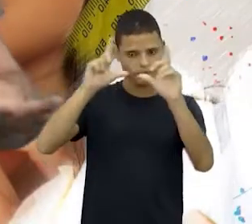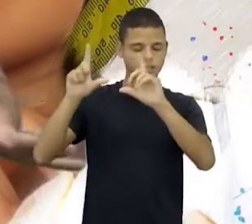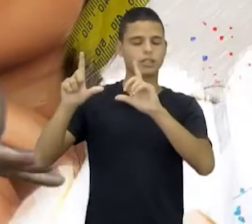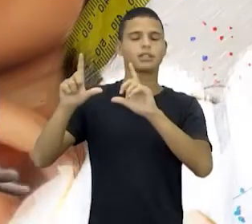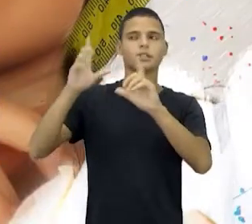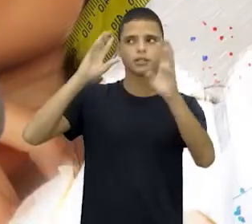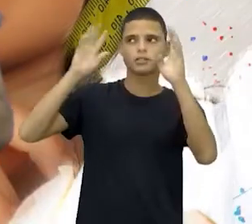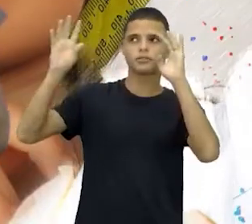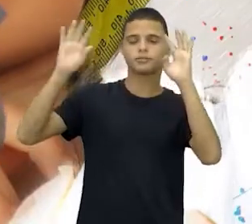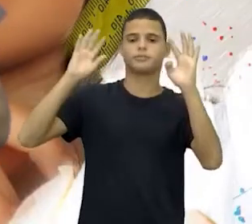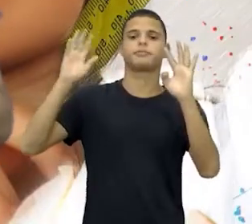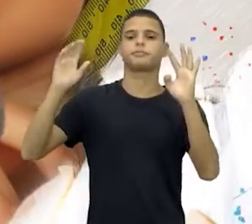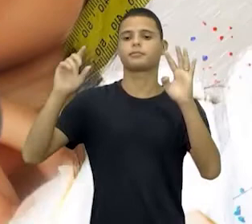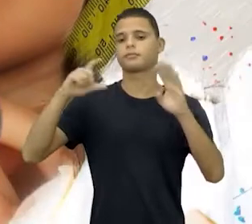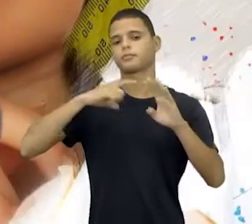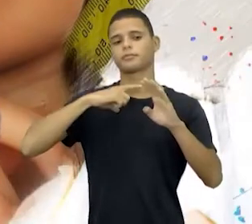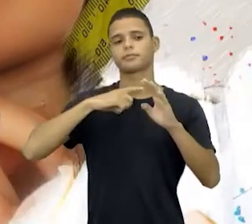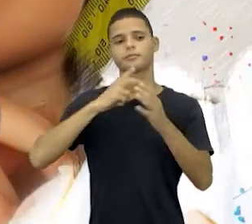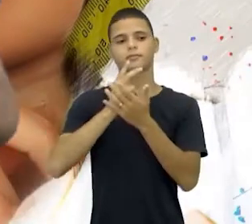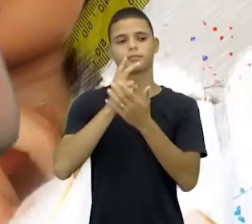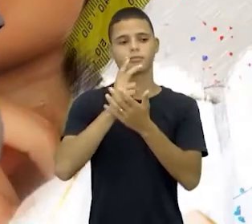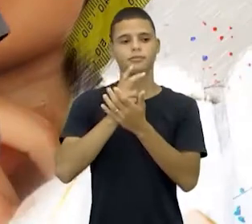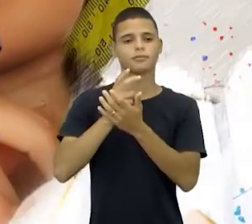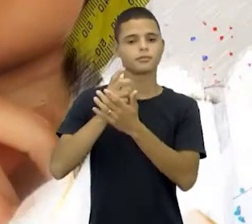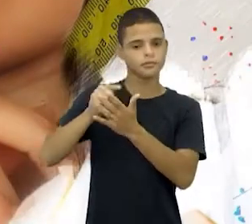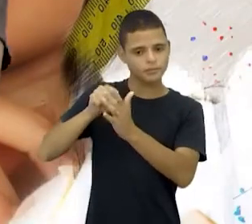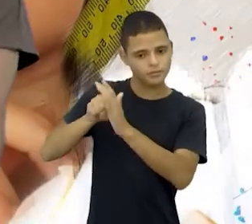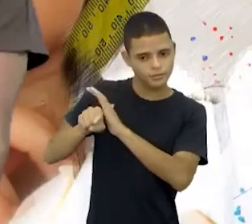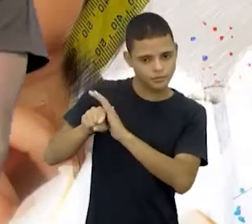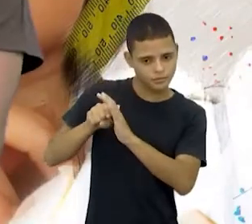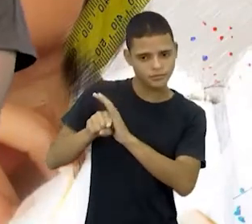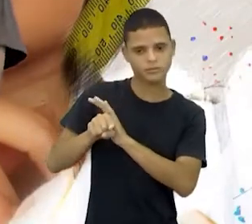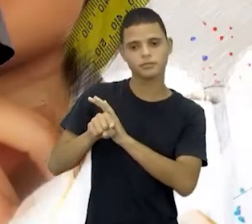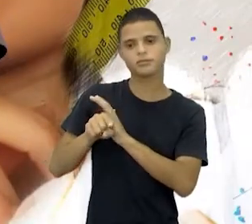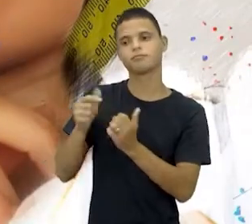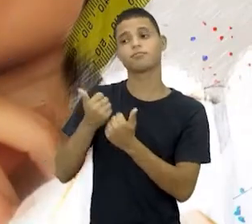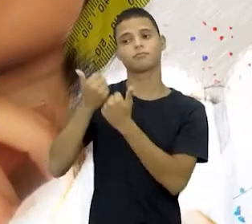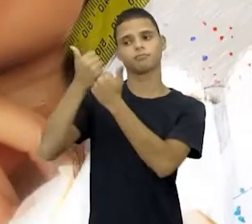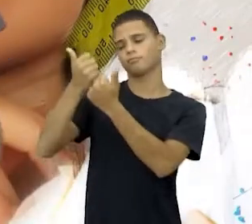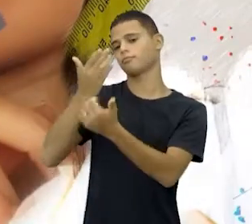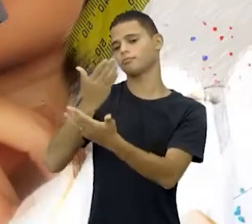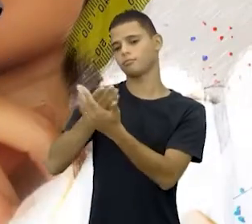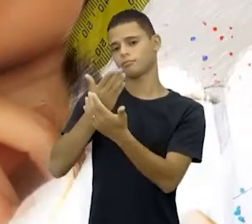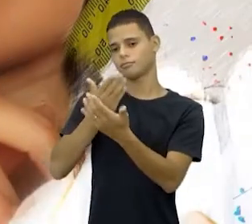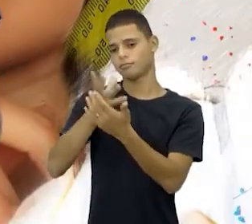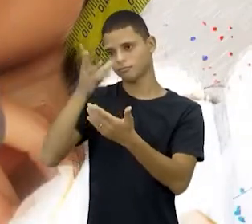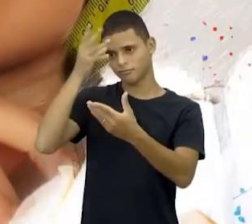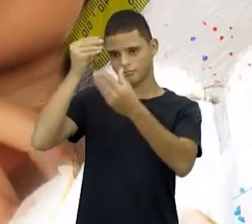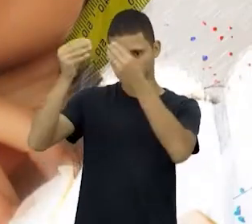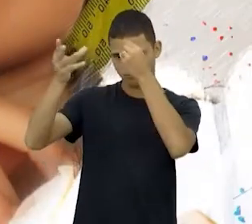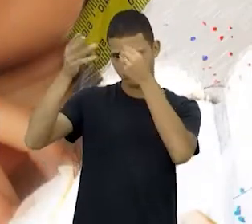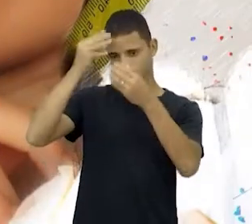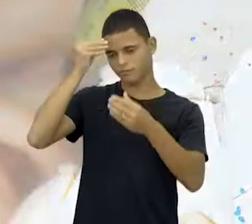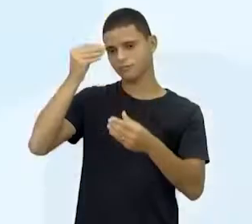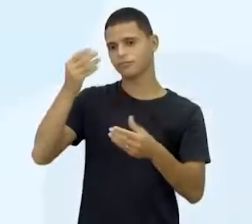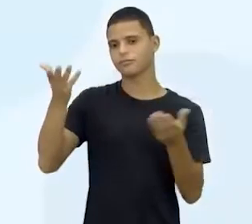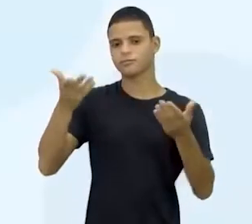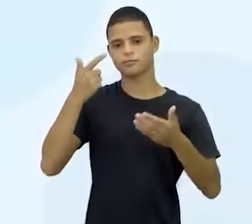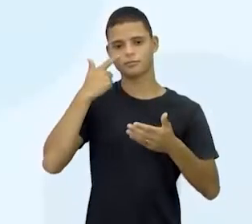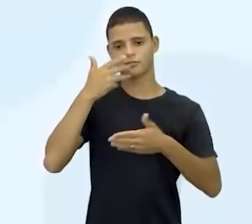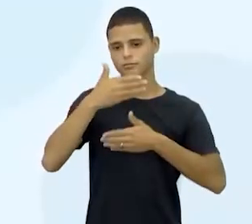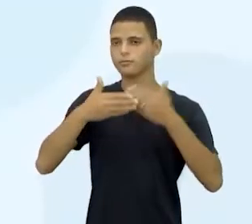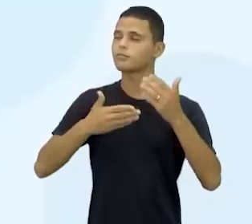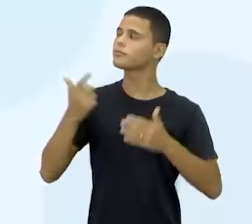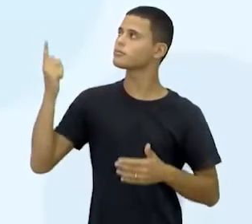tem essas perguntas para realmente a gente reforçar os nossos estudos e pesquisa. Voltando ao nosso PPT,